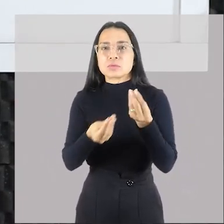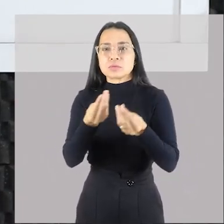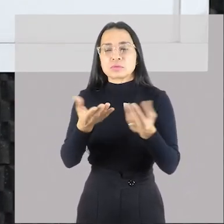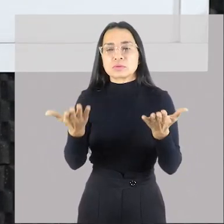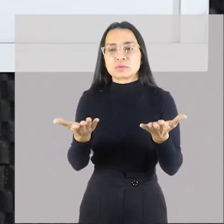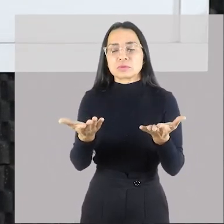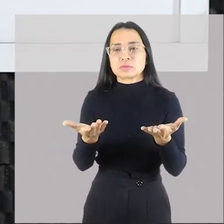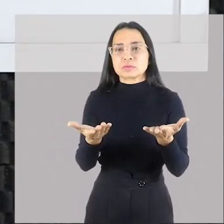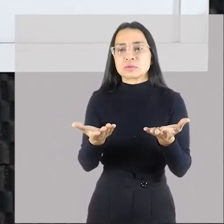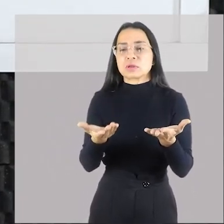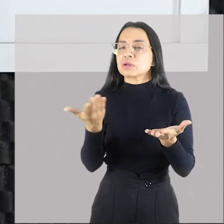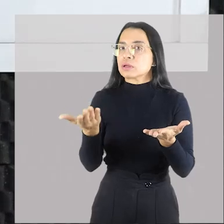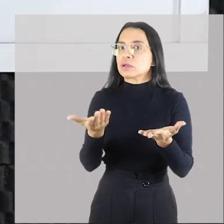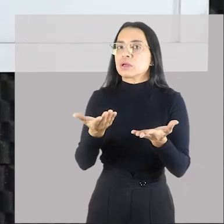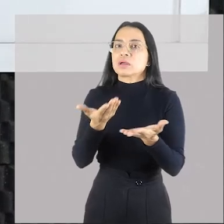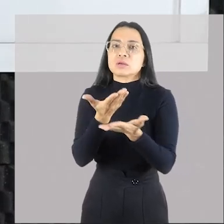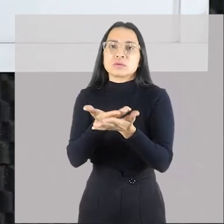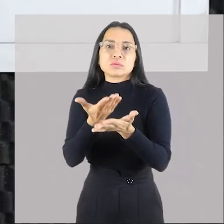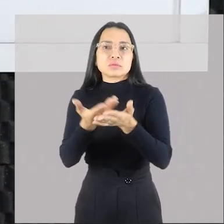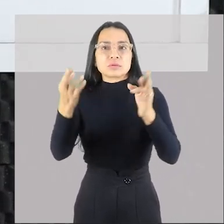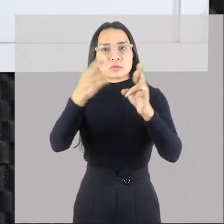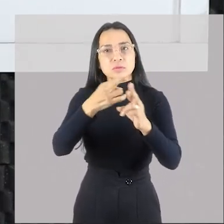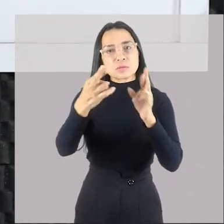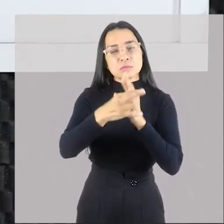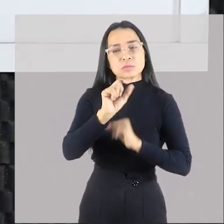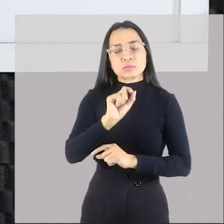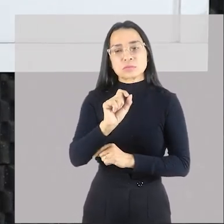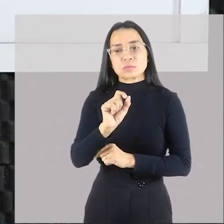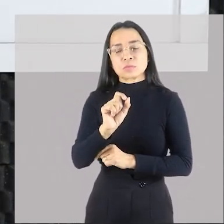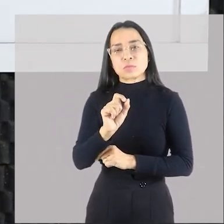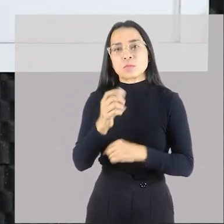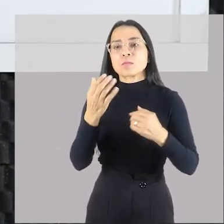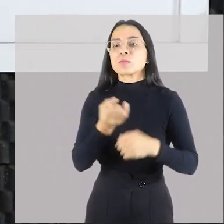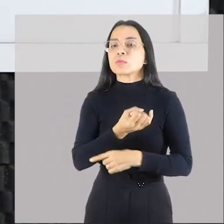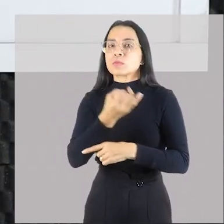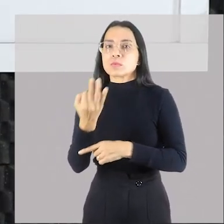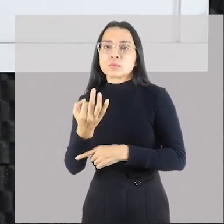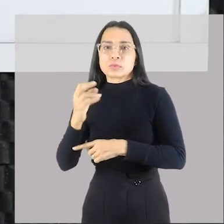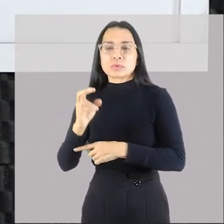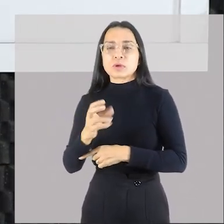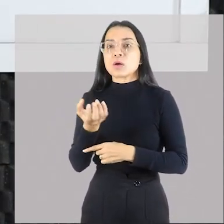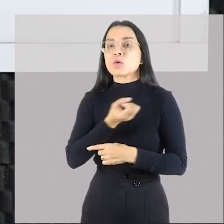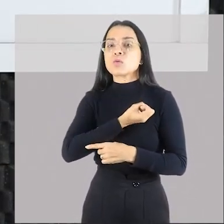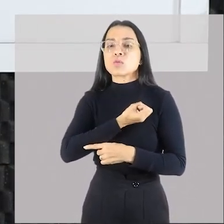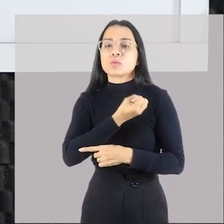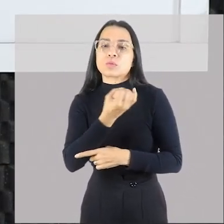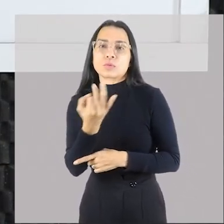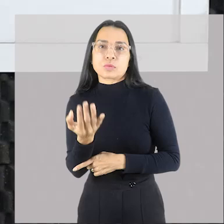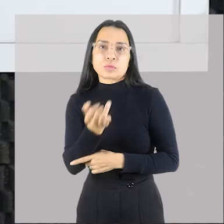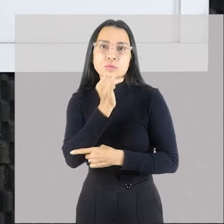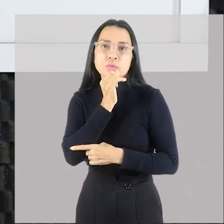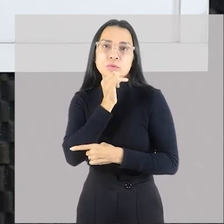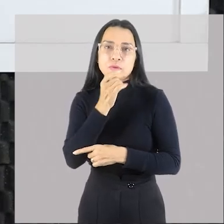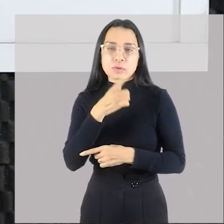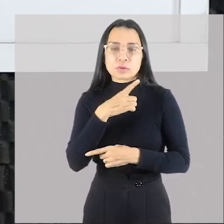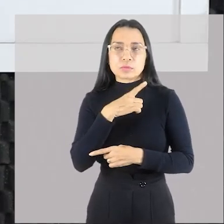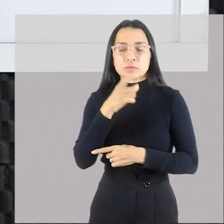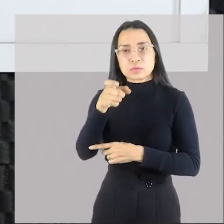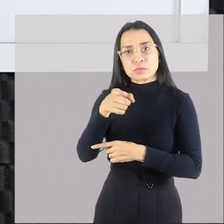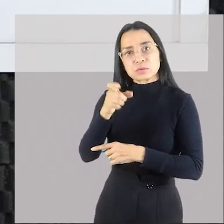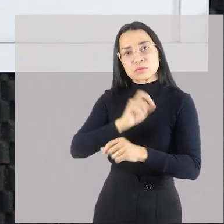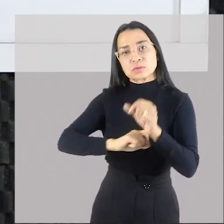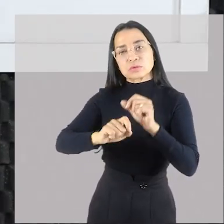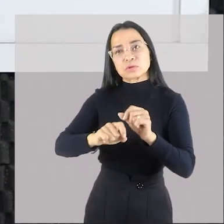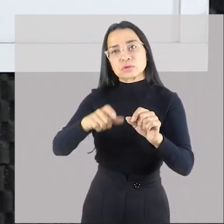um pouco dessa relação, certo? Então, quais são os valores, por exemplo, de x